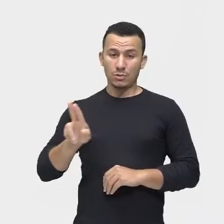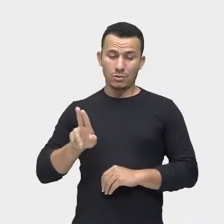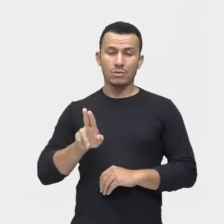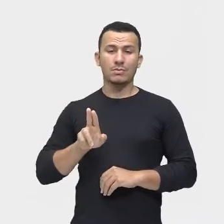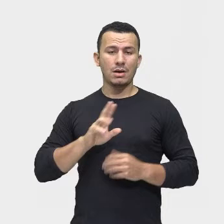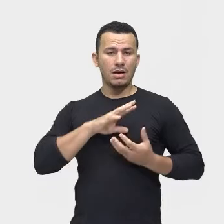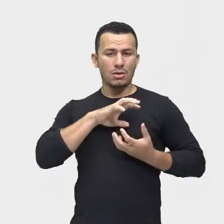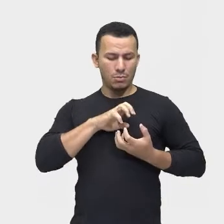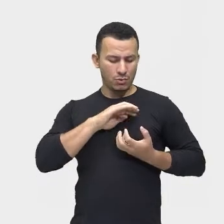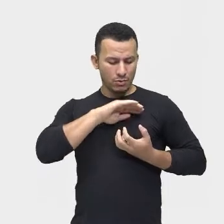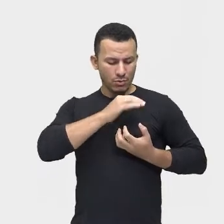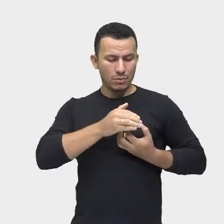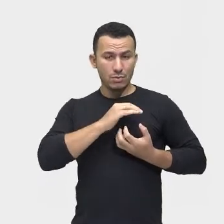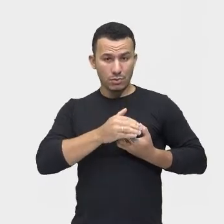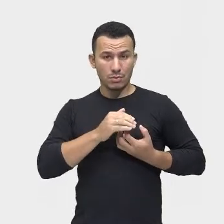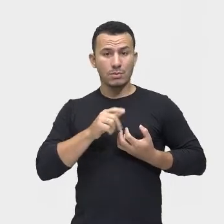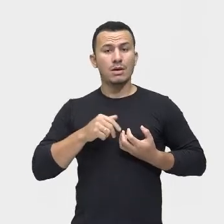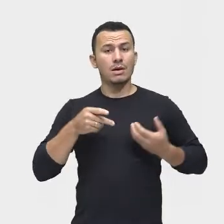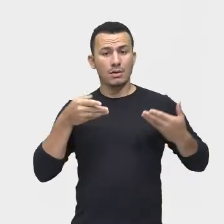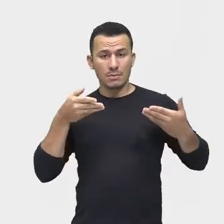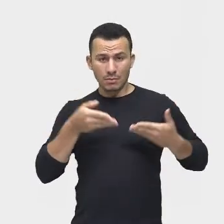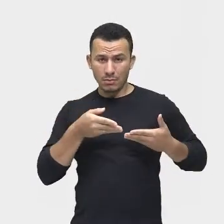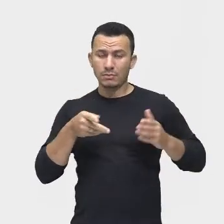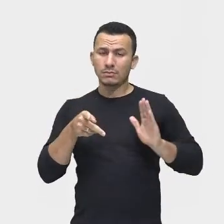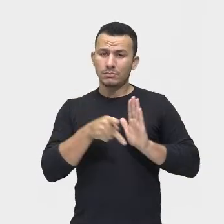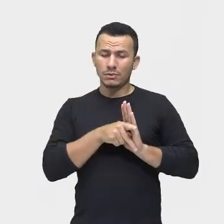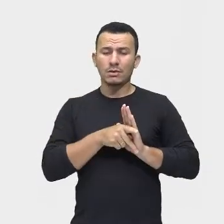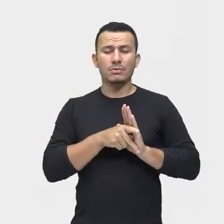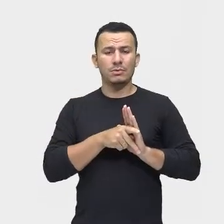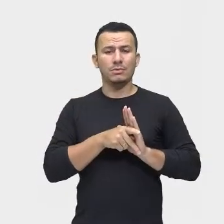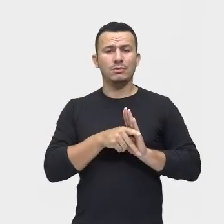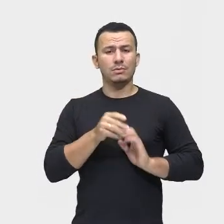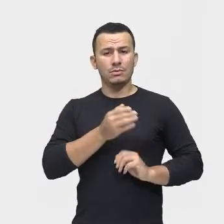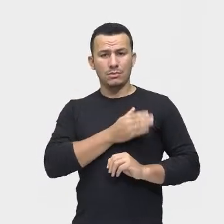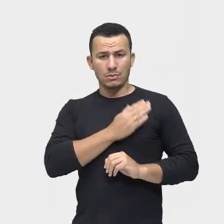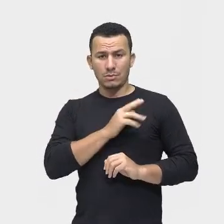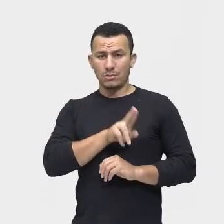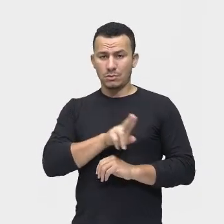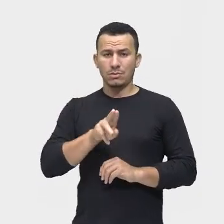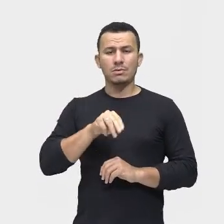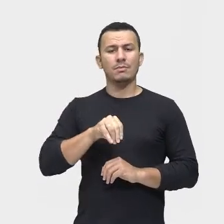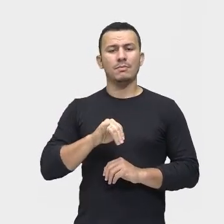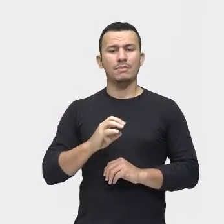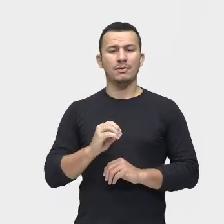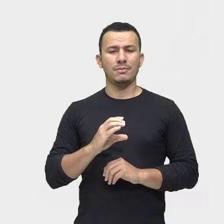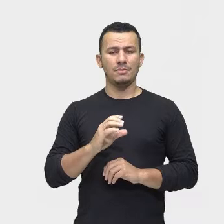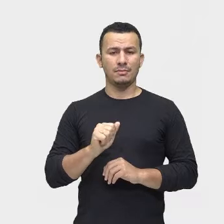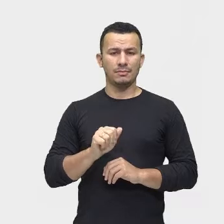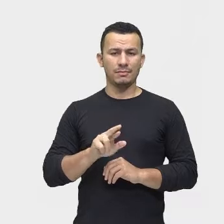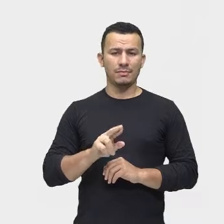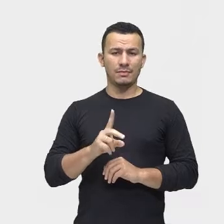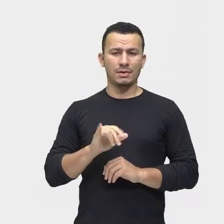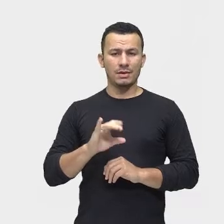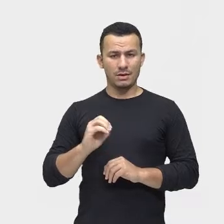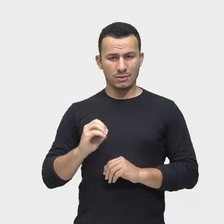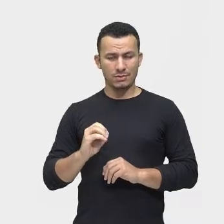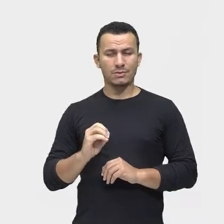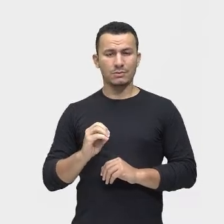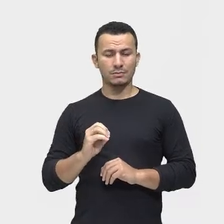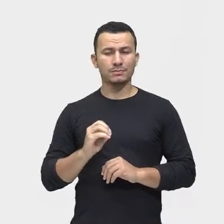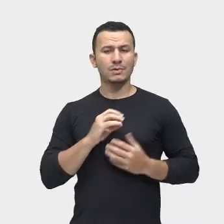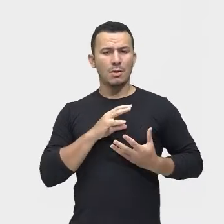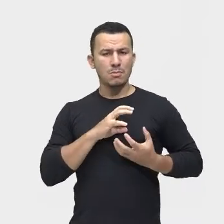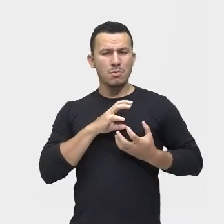do coração. Ele é tão específico que esse músculo recebe o nome de miocárdio, tá? O músculo do coração